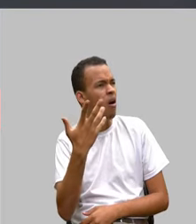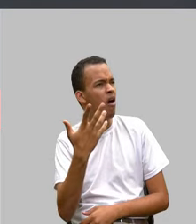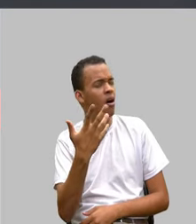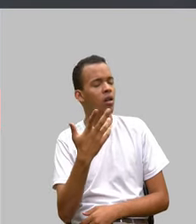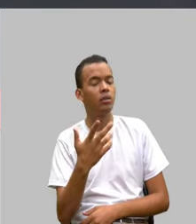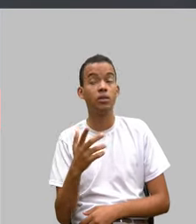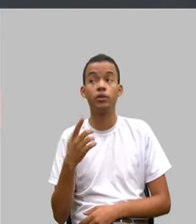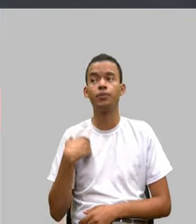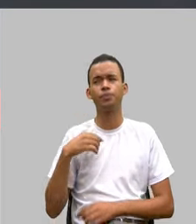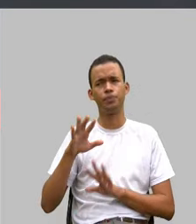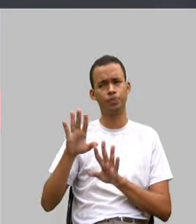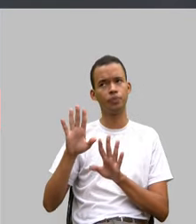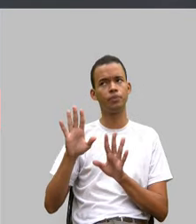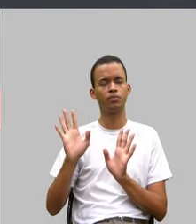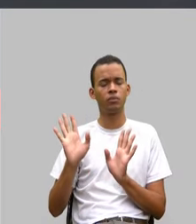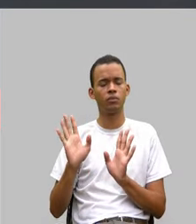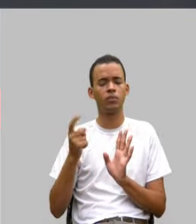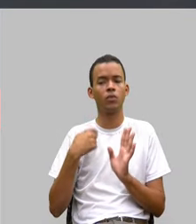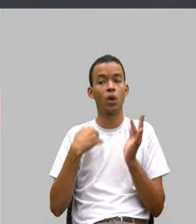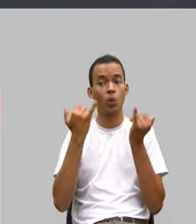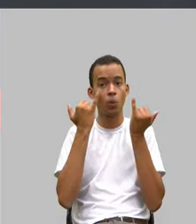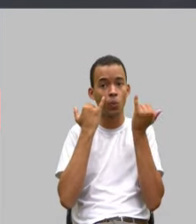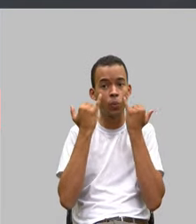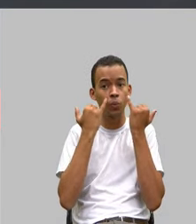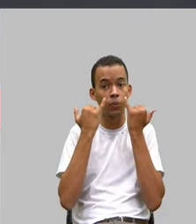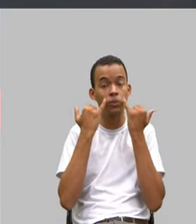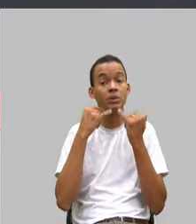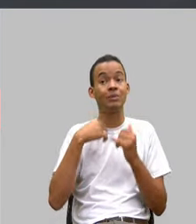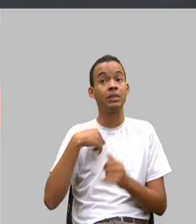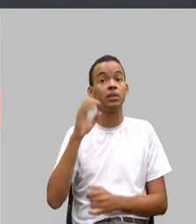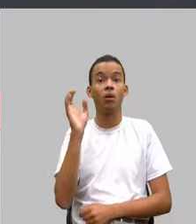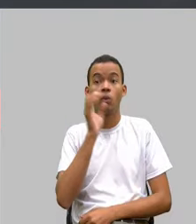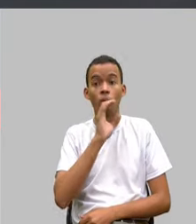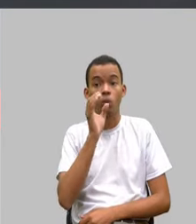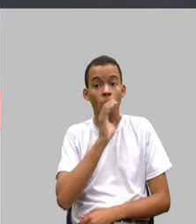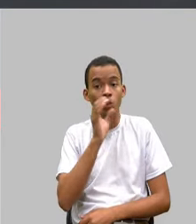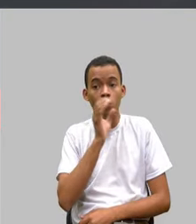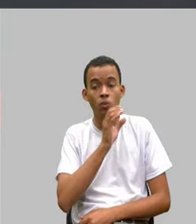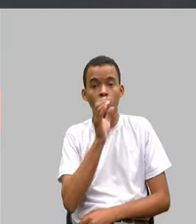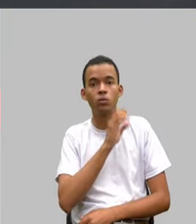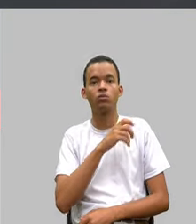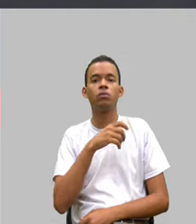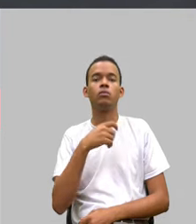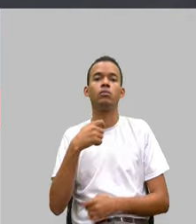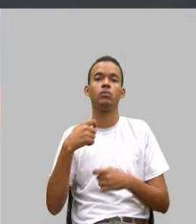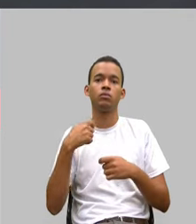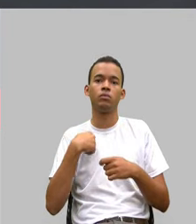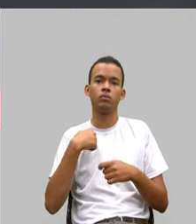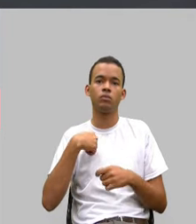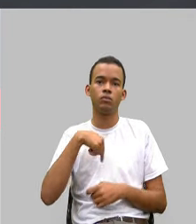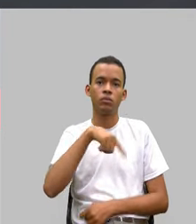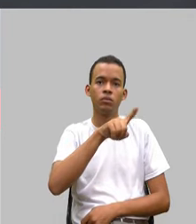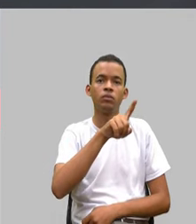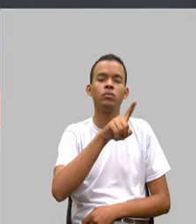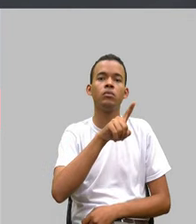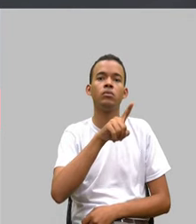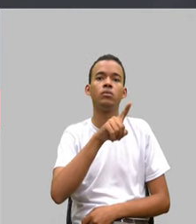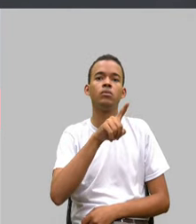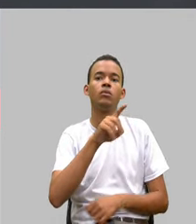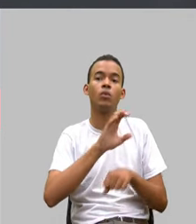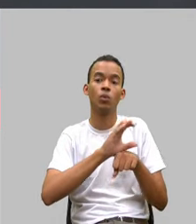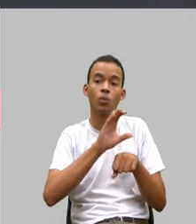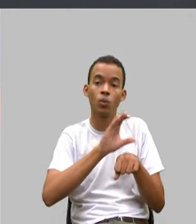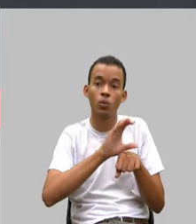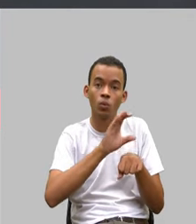tinha pressa porque a vida tem pressa né gente então eu fui num num num num curso